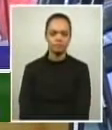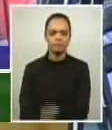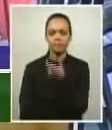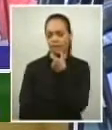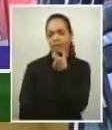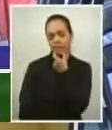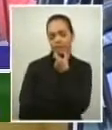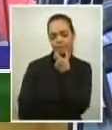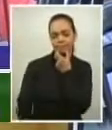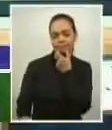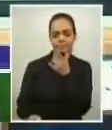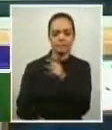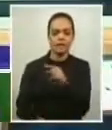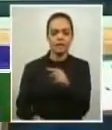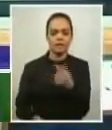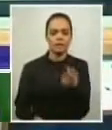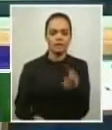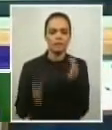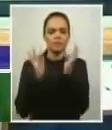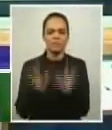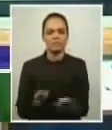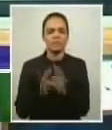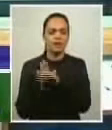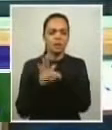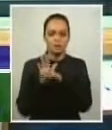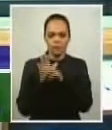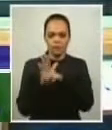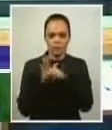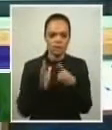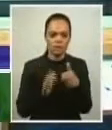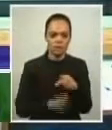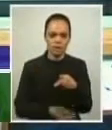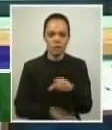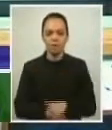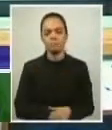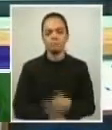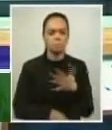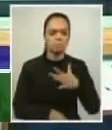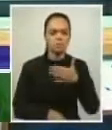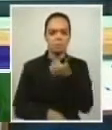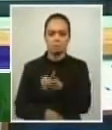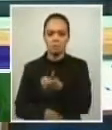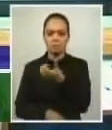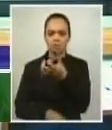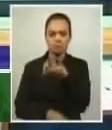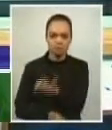bom e como tal ali pelo final do século 17 mais precisamente